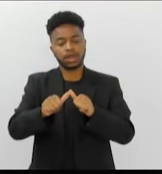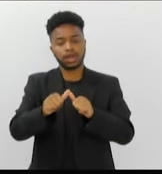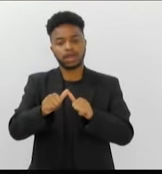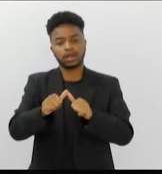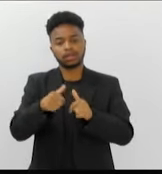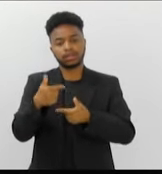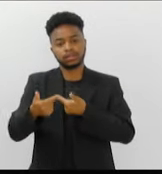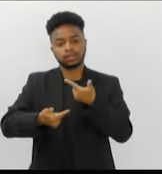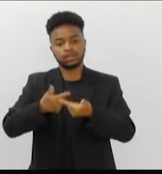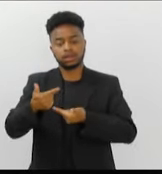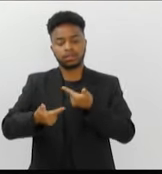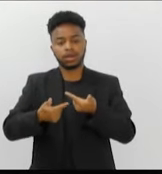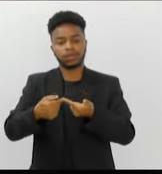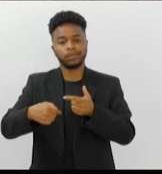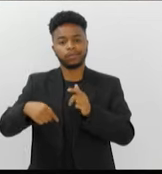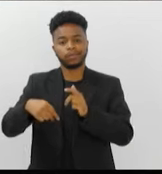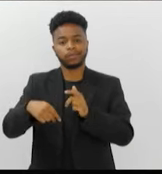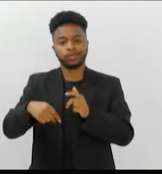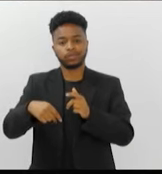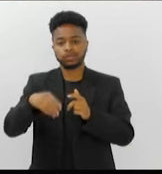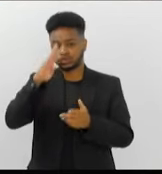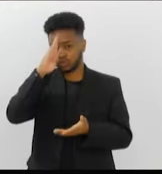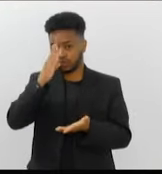deputado Fred Pacheco.